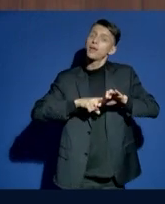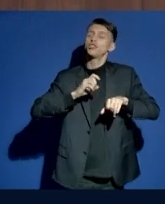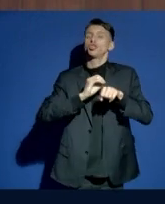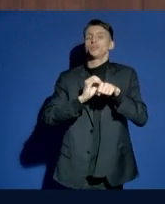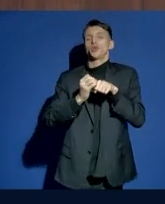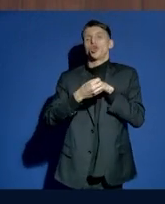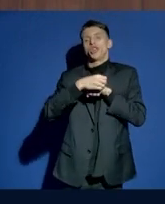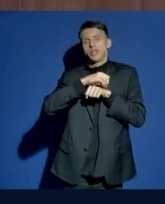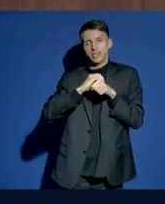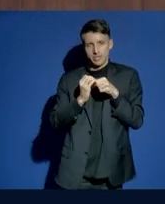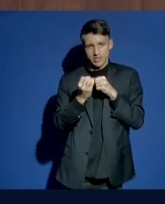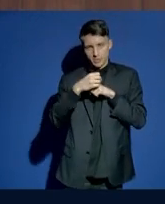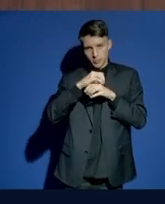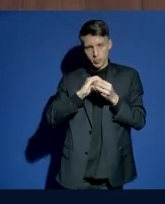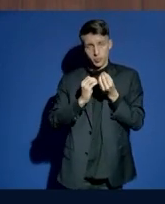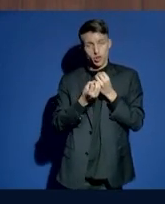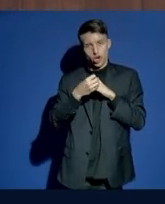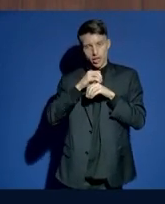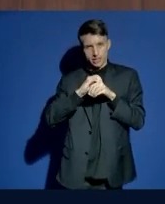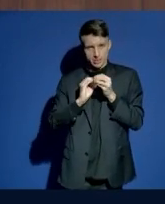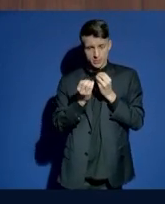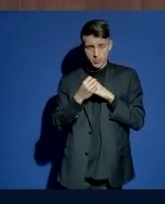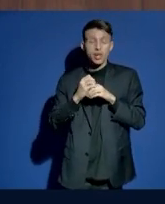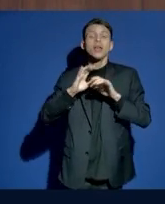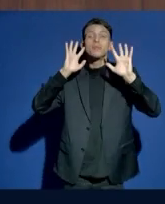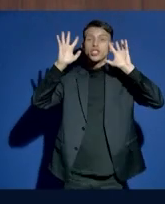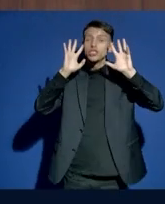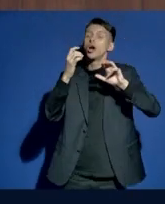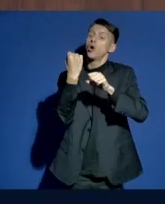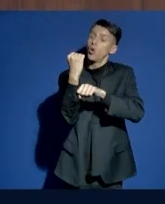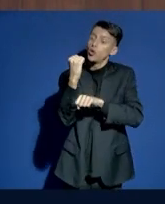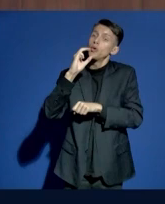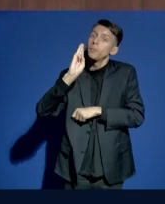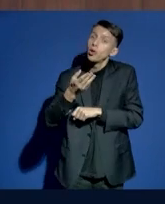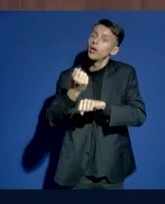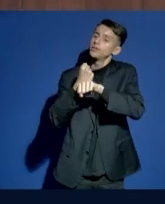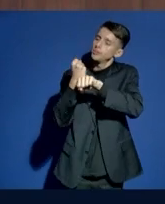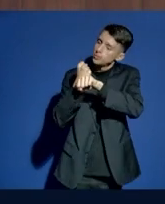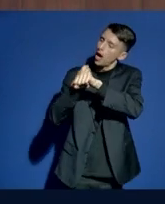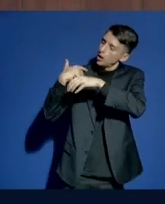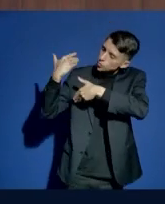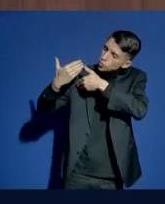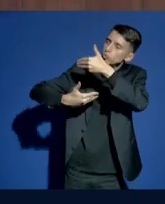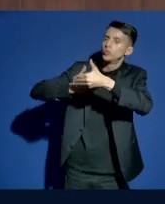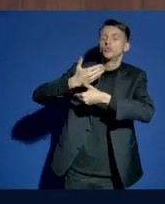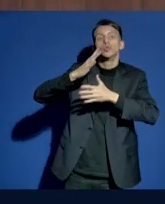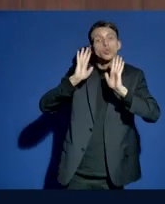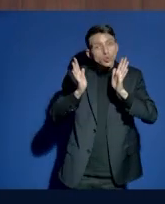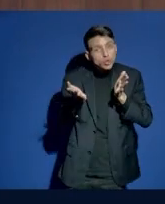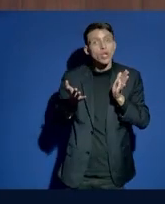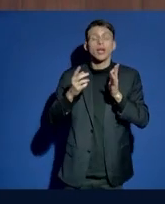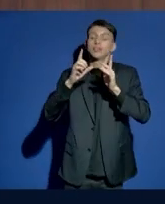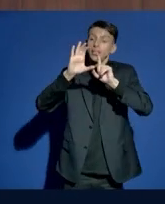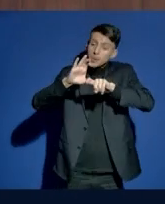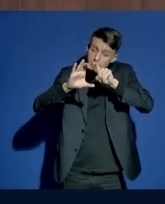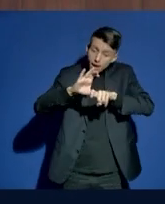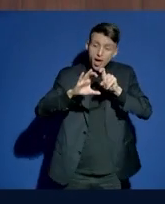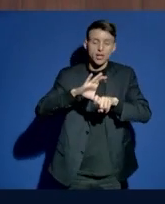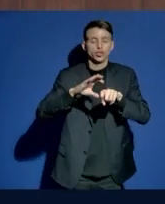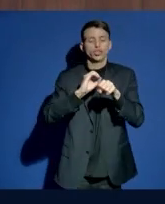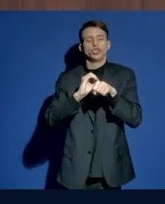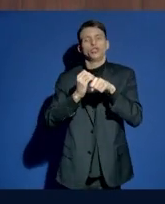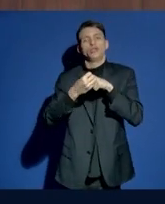Então, imagine se nós, em 8 milhões de anos, temos toda essa interação e essa dependência